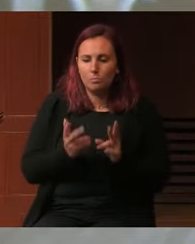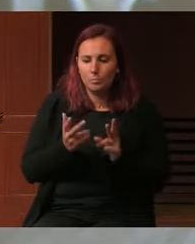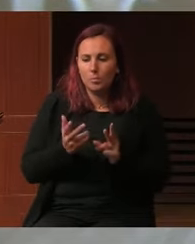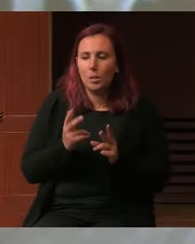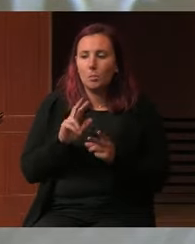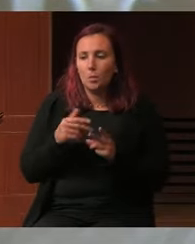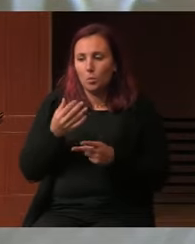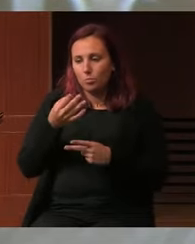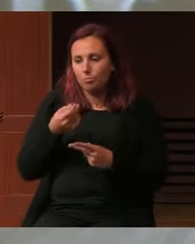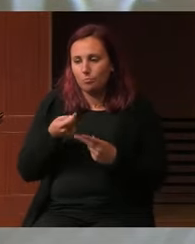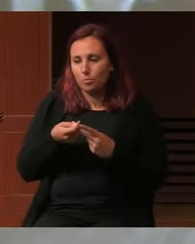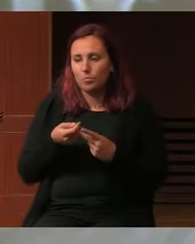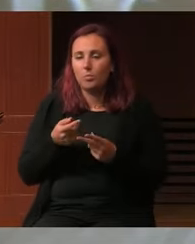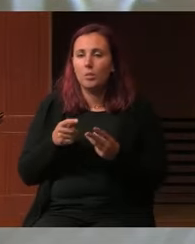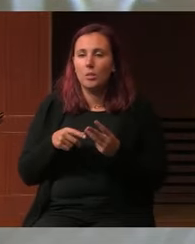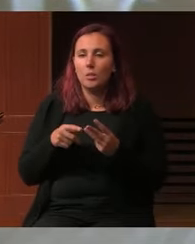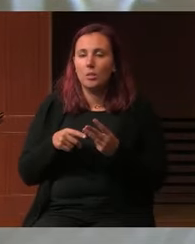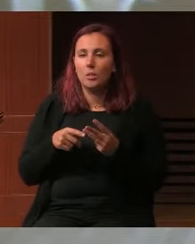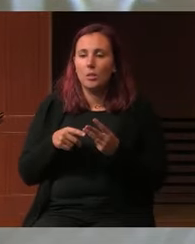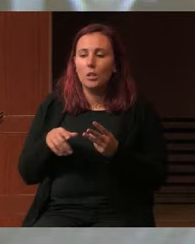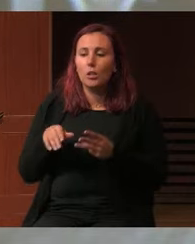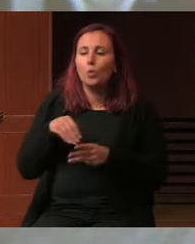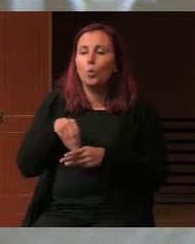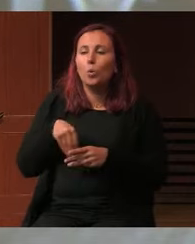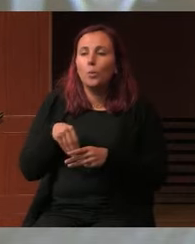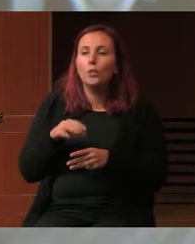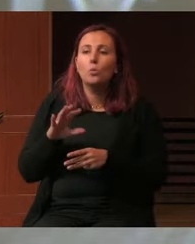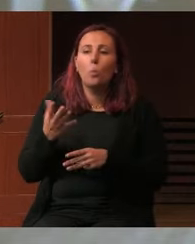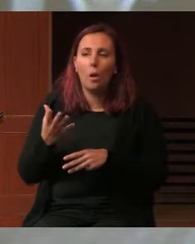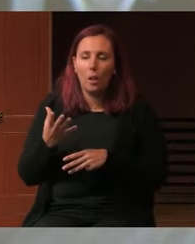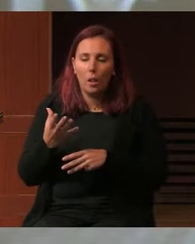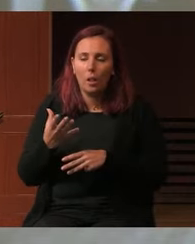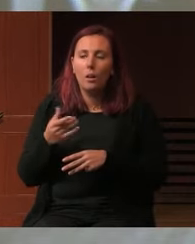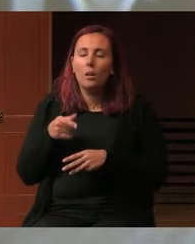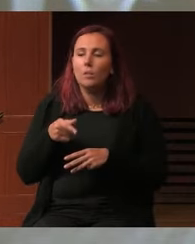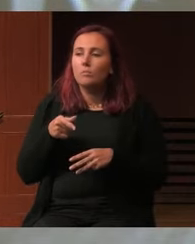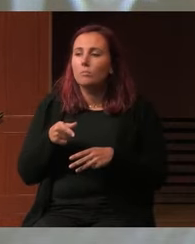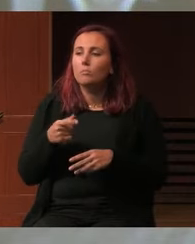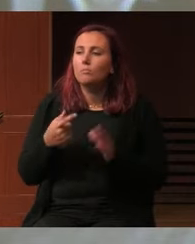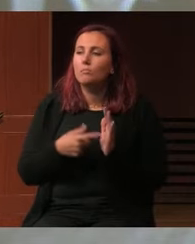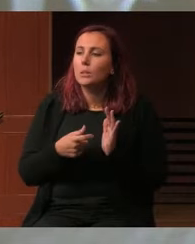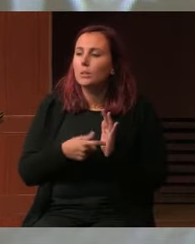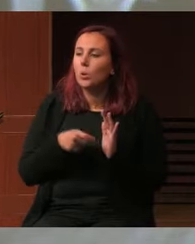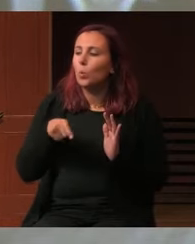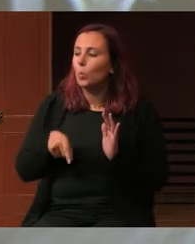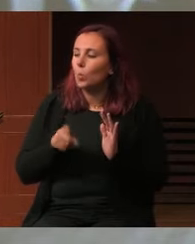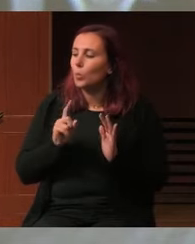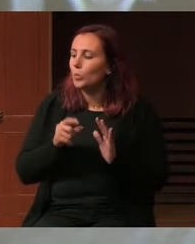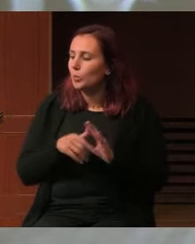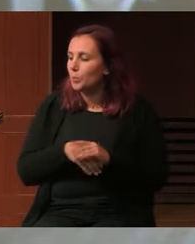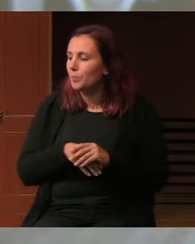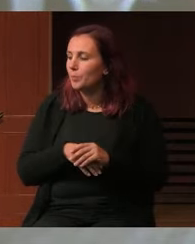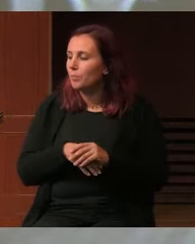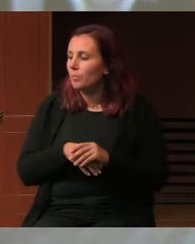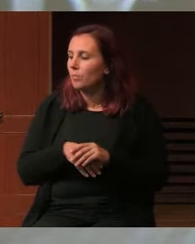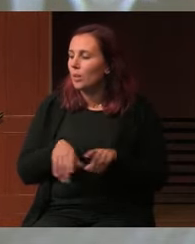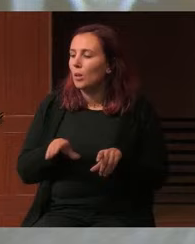comportar, no contexto onde esses comportamentos se exercem, precisa hoje em dia, nesta lógica